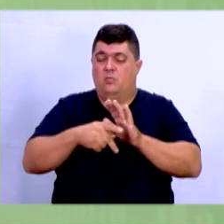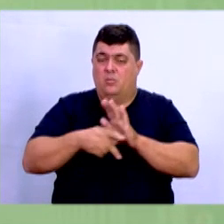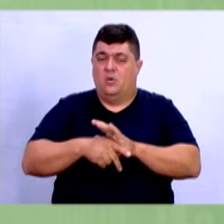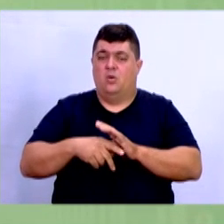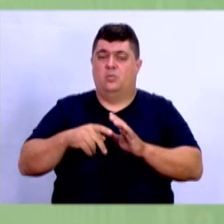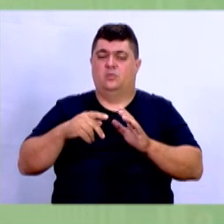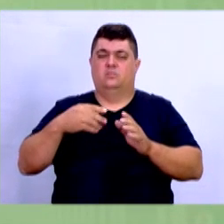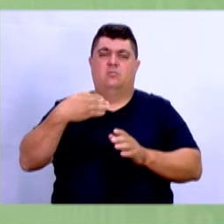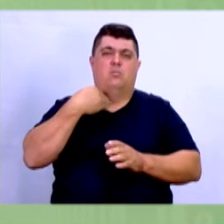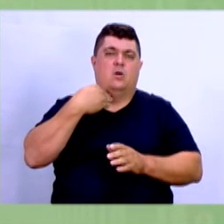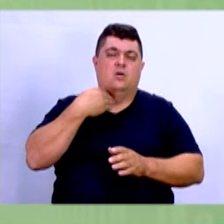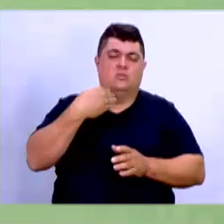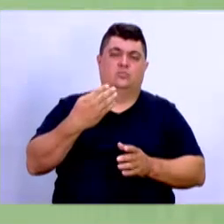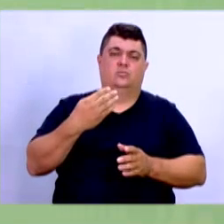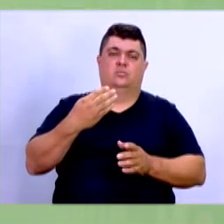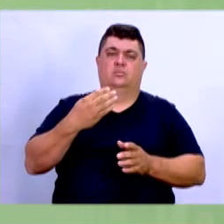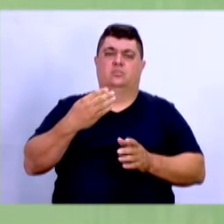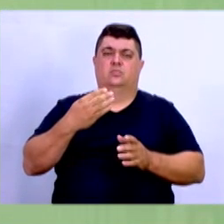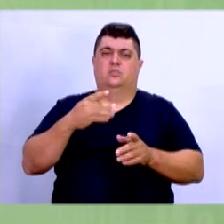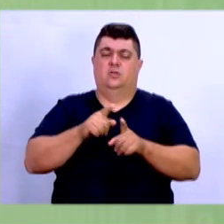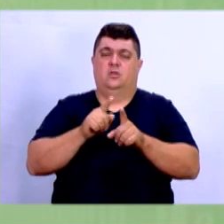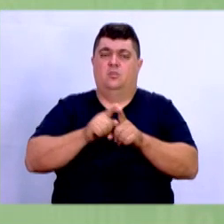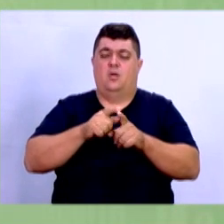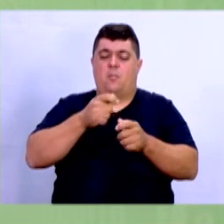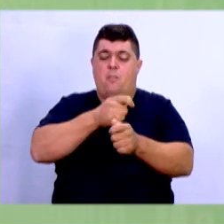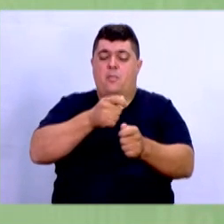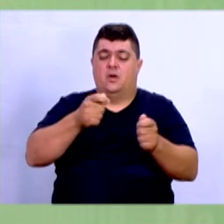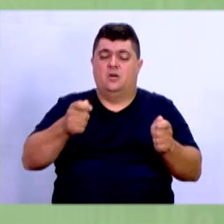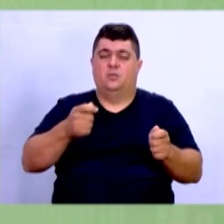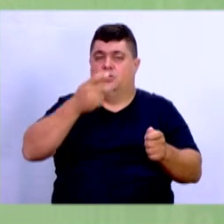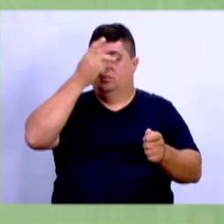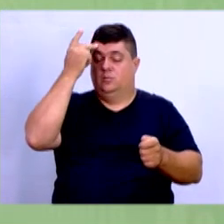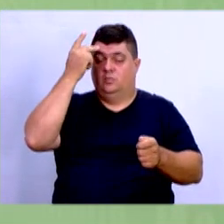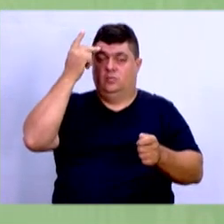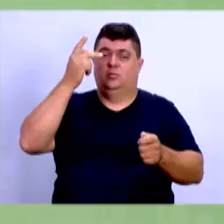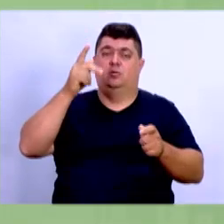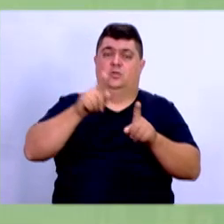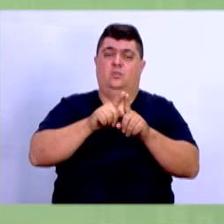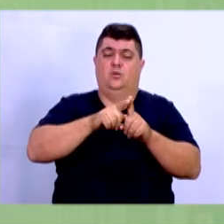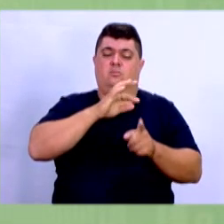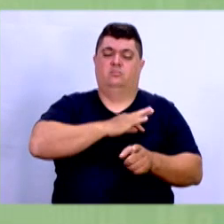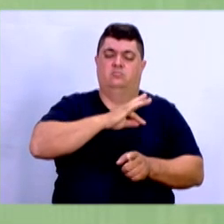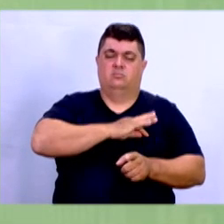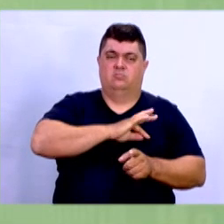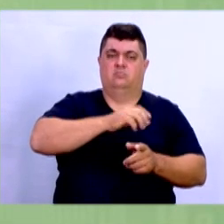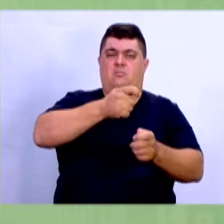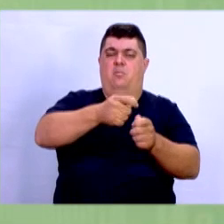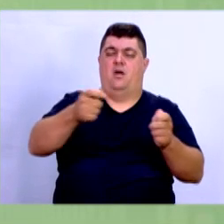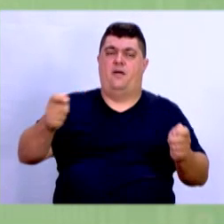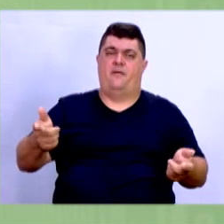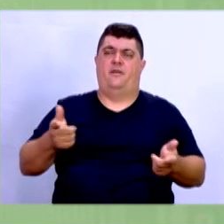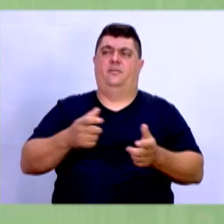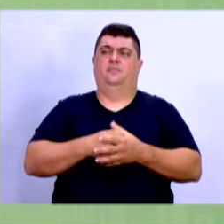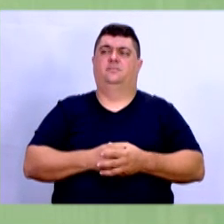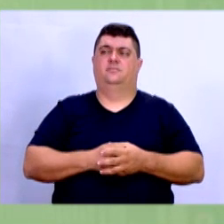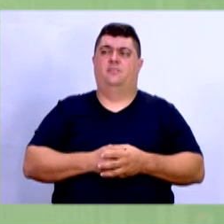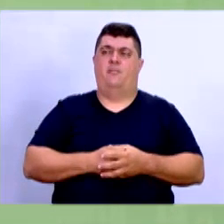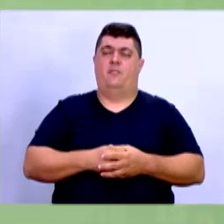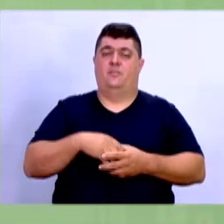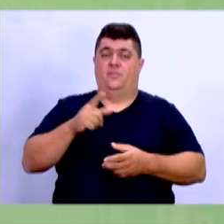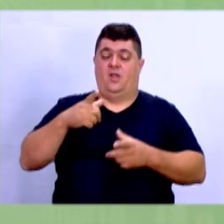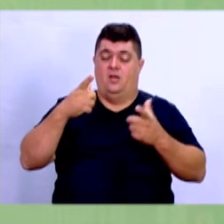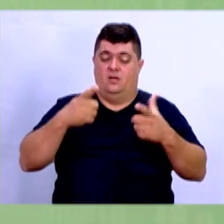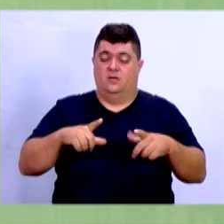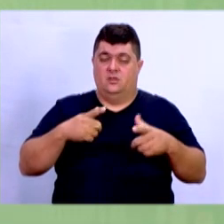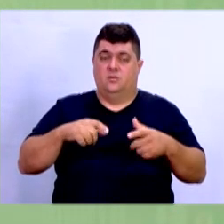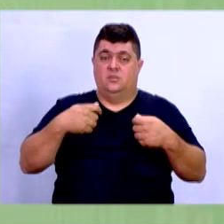conciliações bancárias, com as provisões e os pagamentos de fornecedores e colaboradores e etc. Ou seja, é o setor que